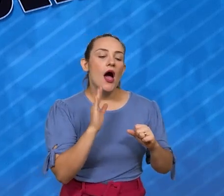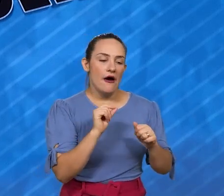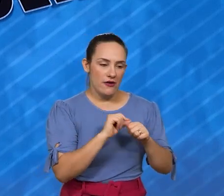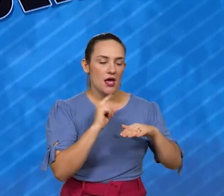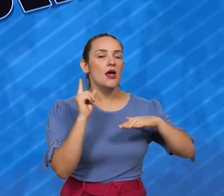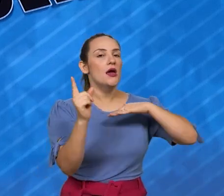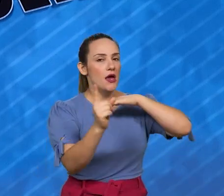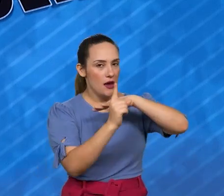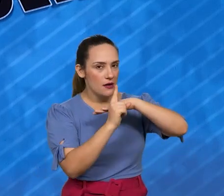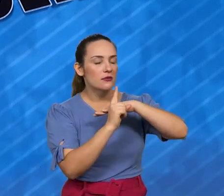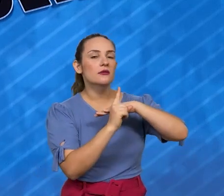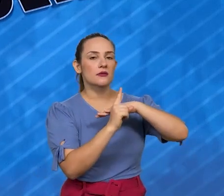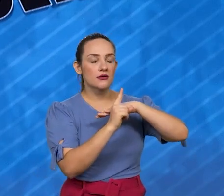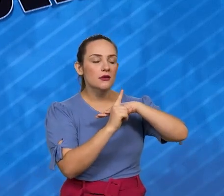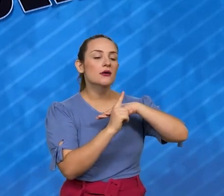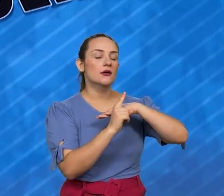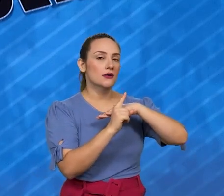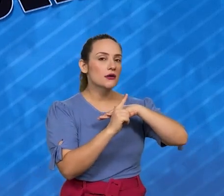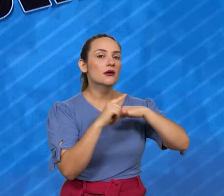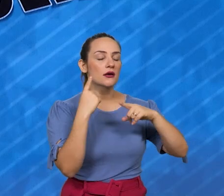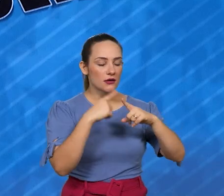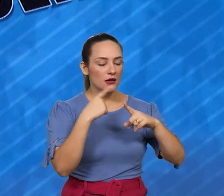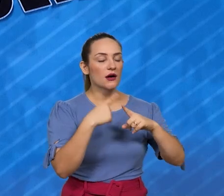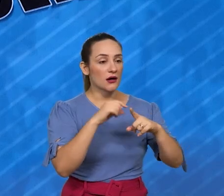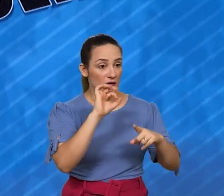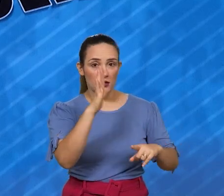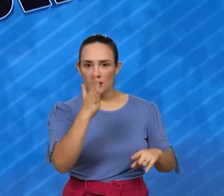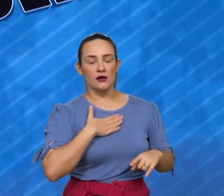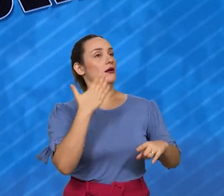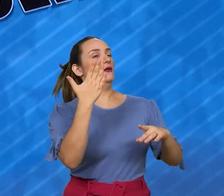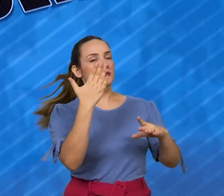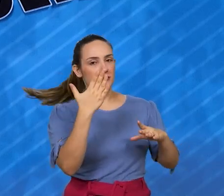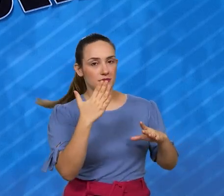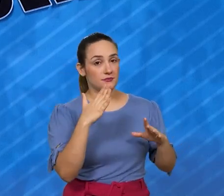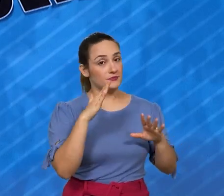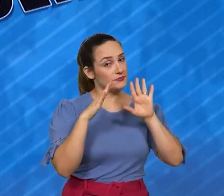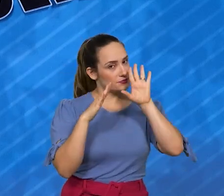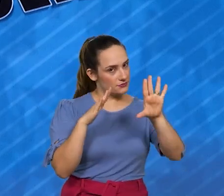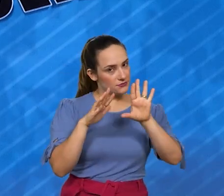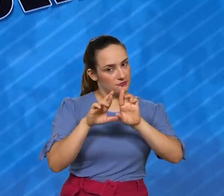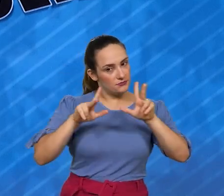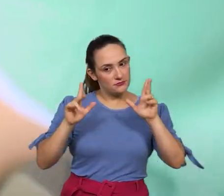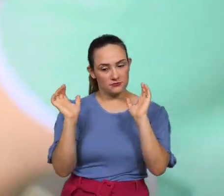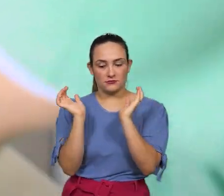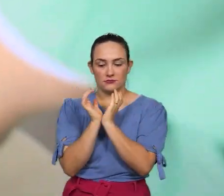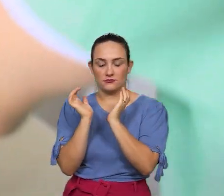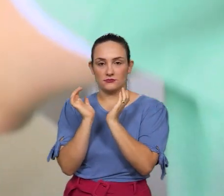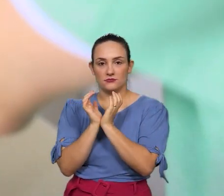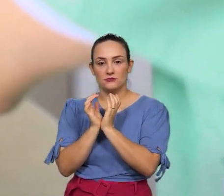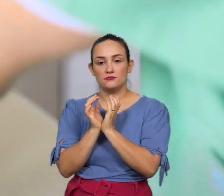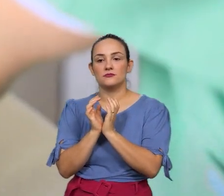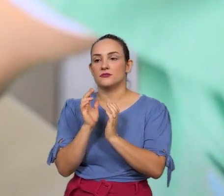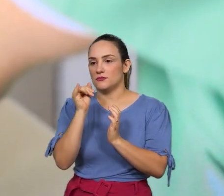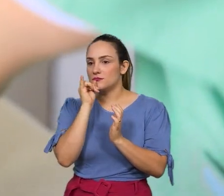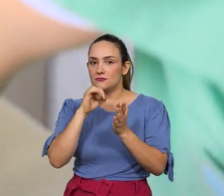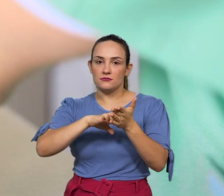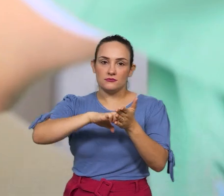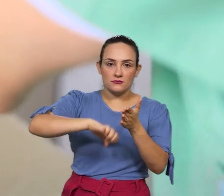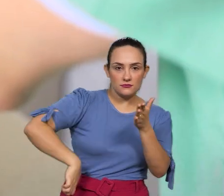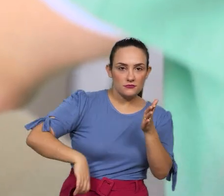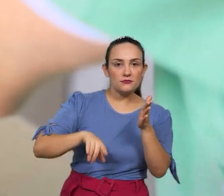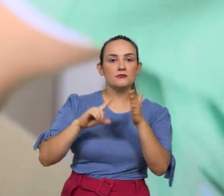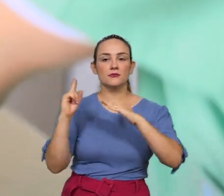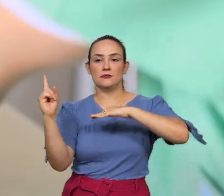ela já pode ser atendida em decorrência dessa situação inesperada. Já em relação